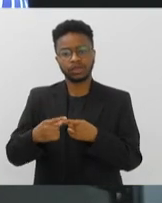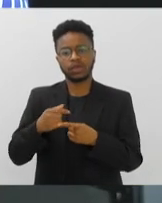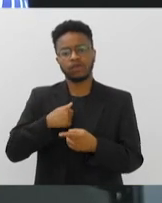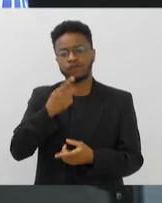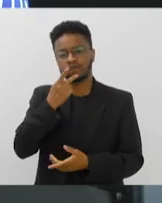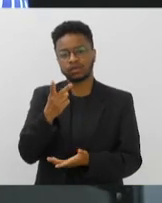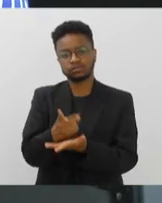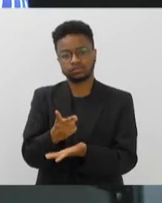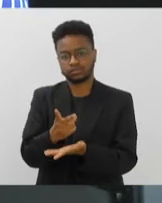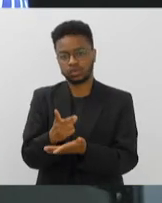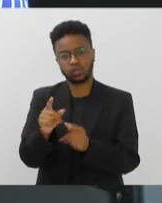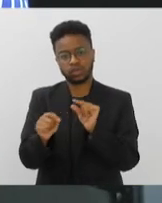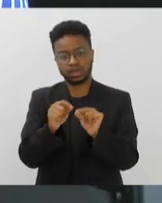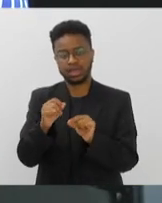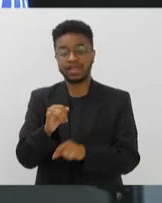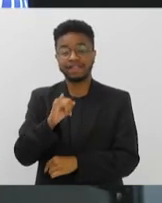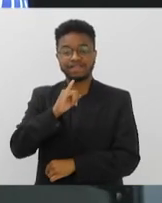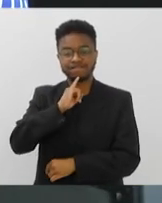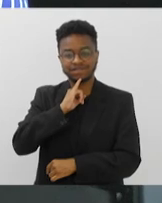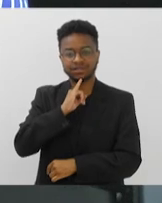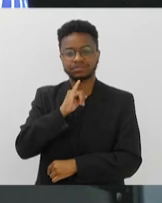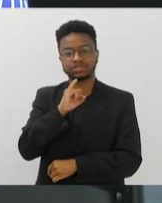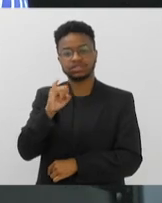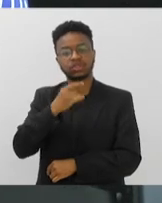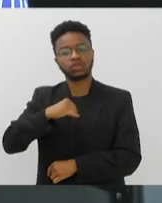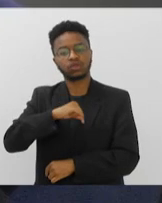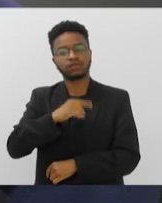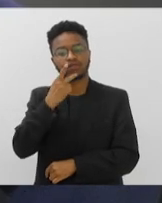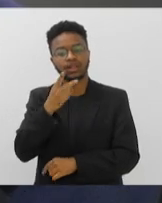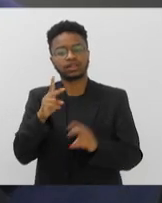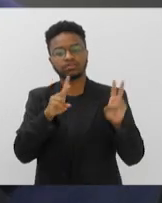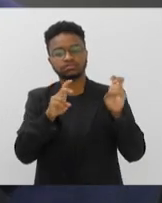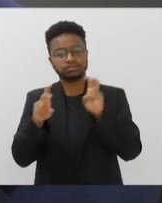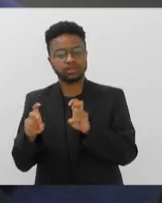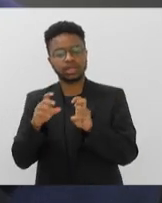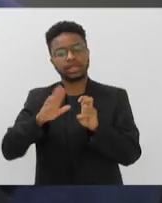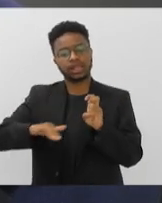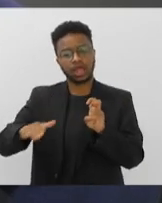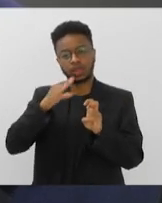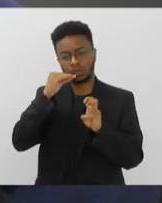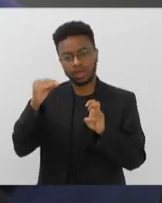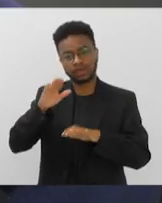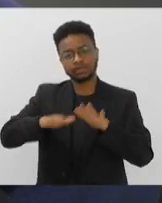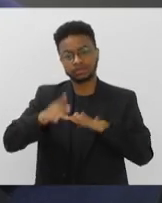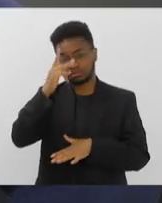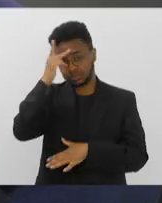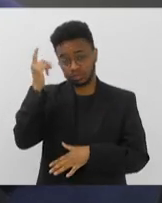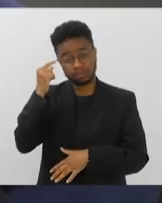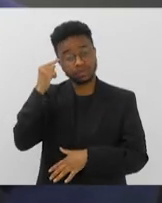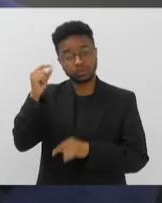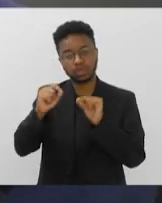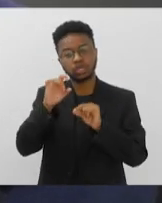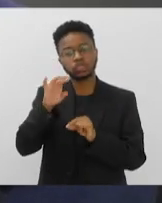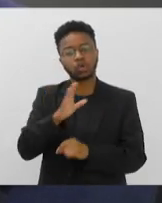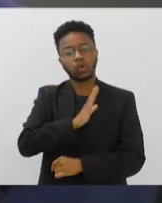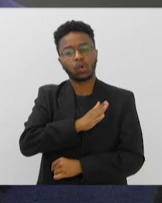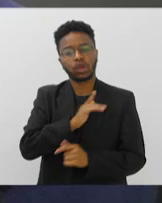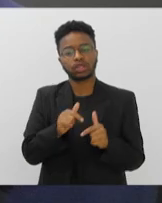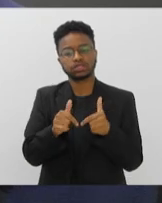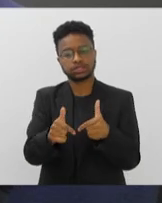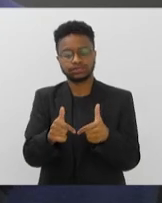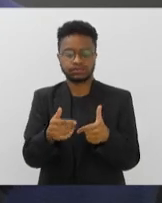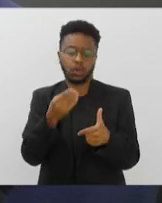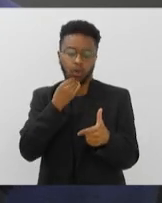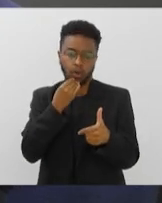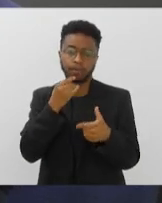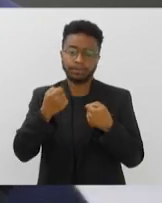de falar infelizmente quando a gente fala do tema crianças e adolescentes muitas pessoas acham que aqui é só com coração é lógico